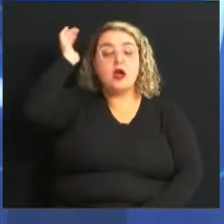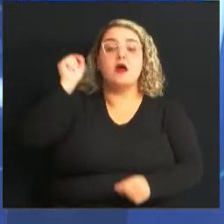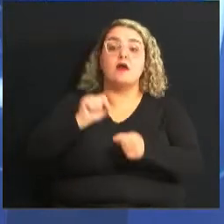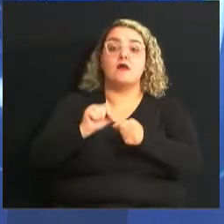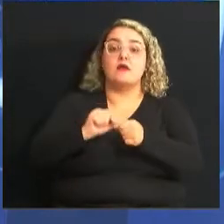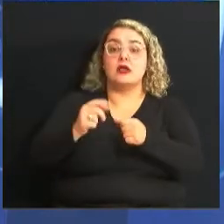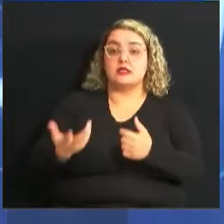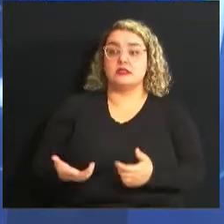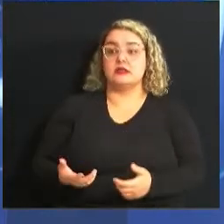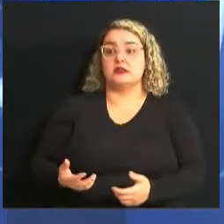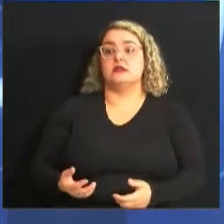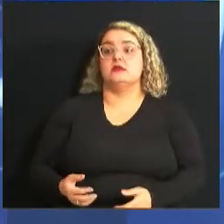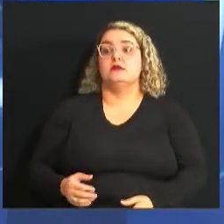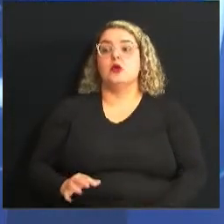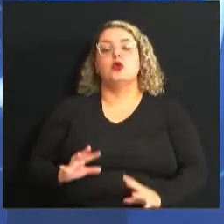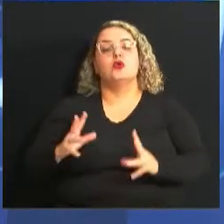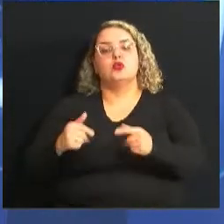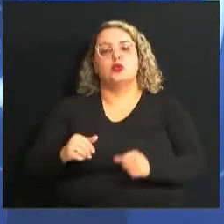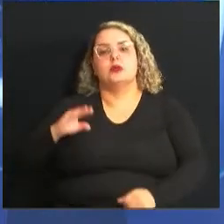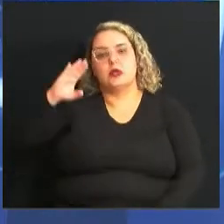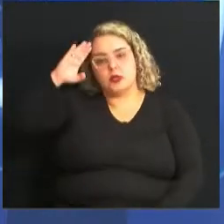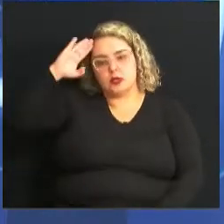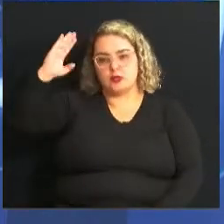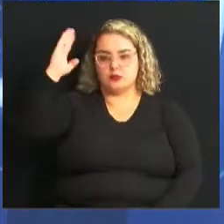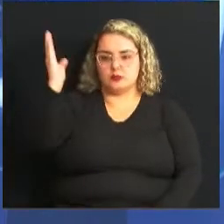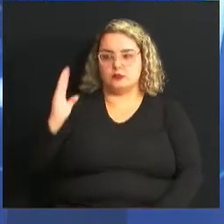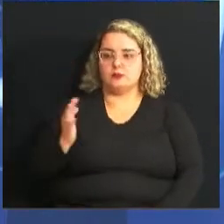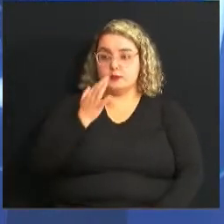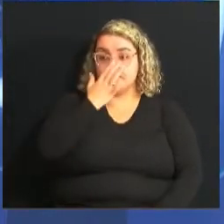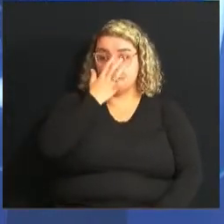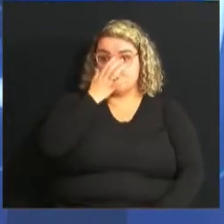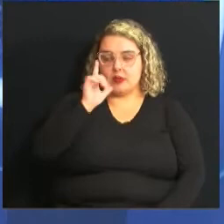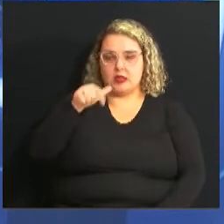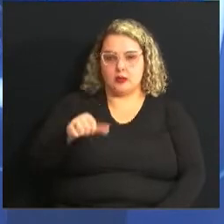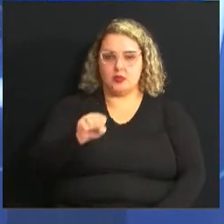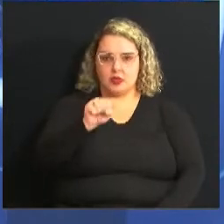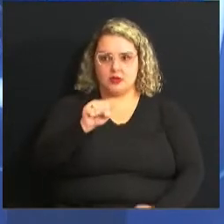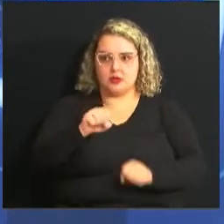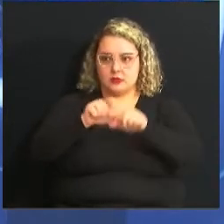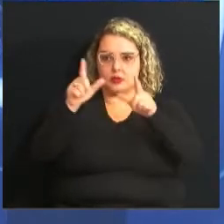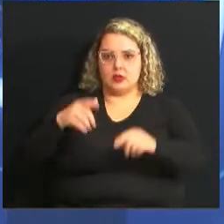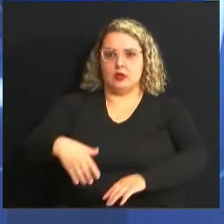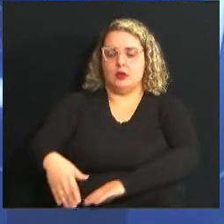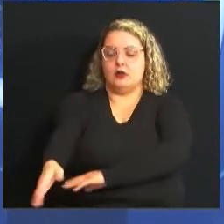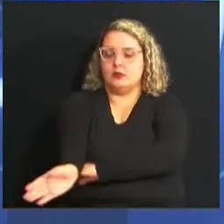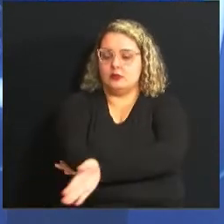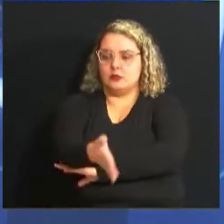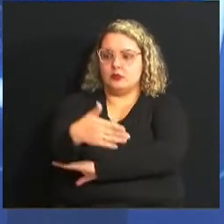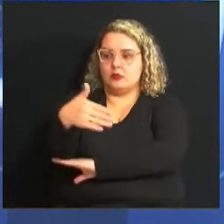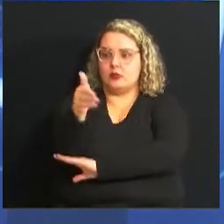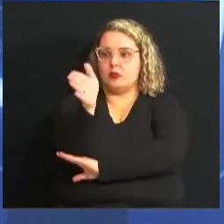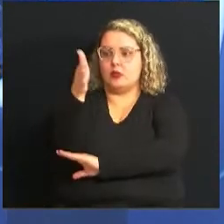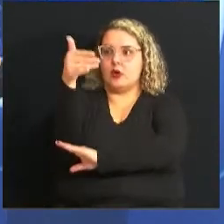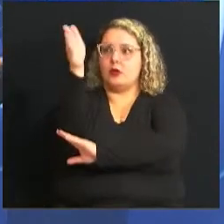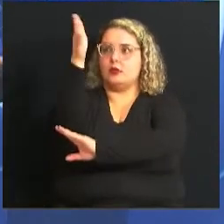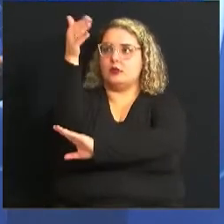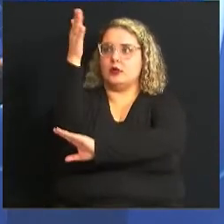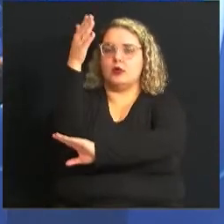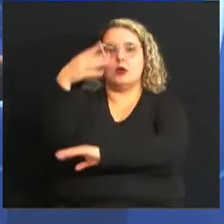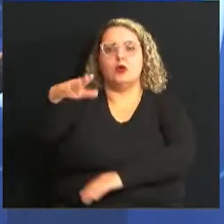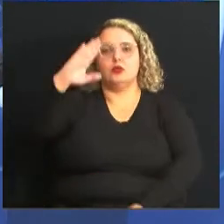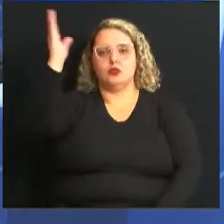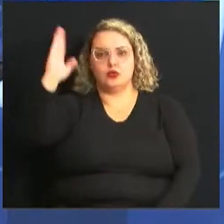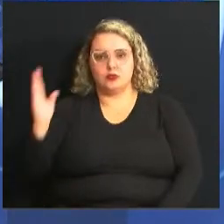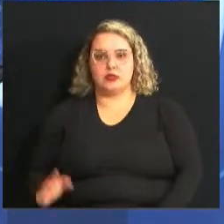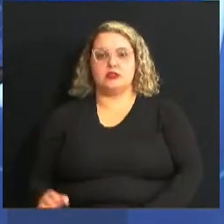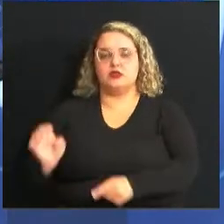revista da Tropa do Exército e depois ao 8 nós teremos o hasteamento das bandeiras do Brasil, do estado de São Paulo e de Campinas,